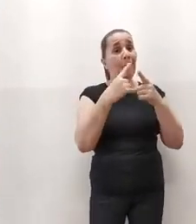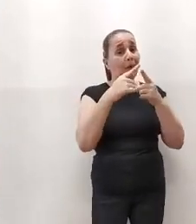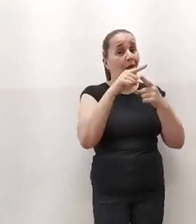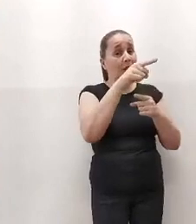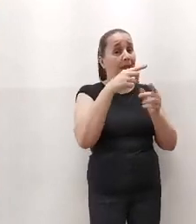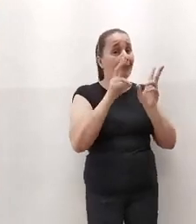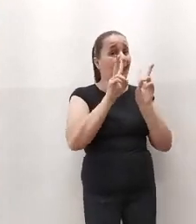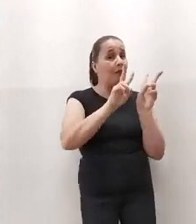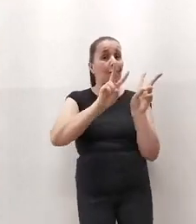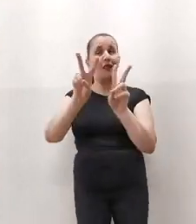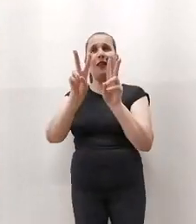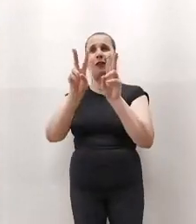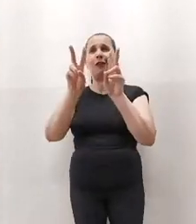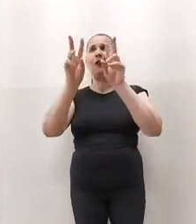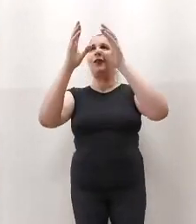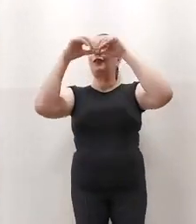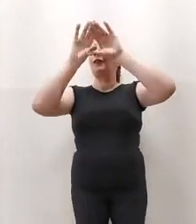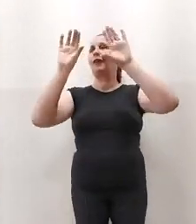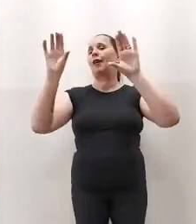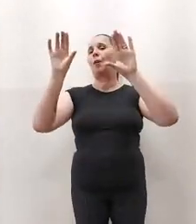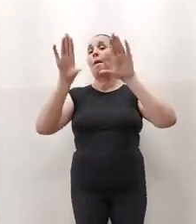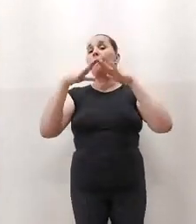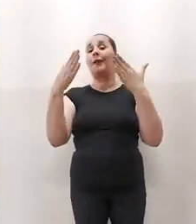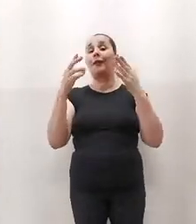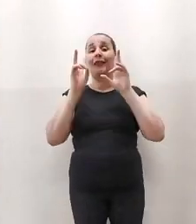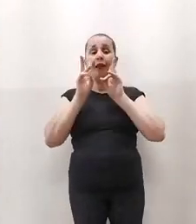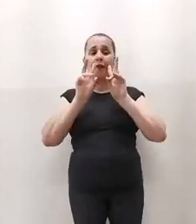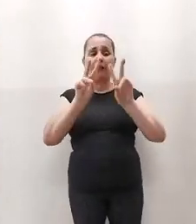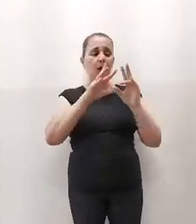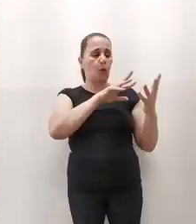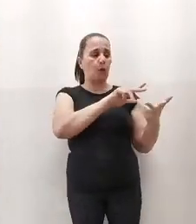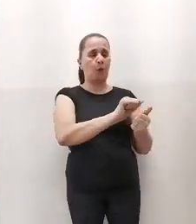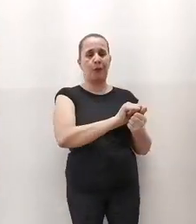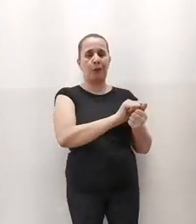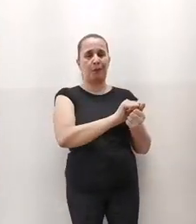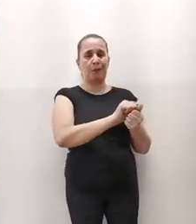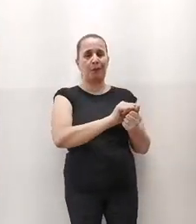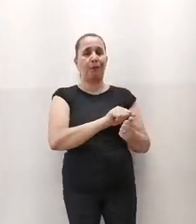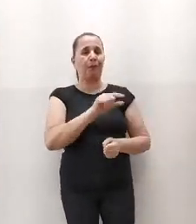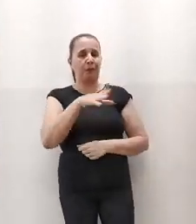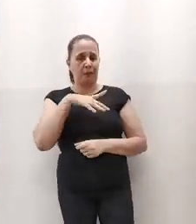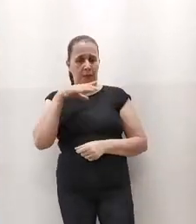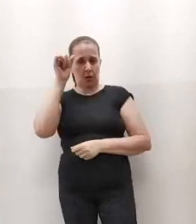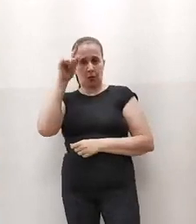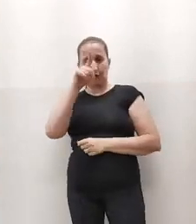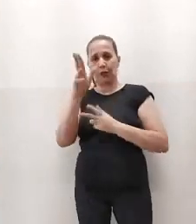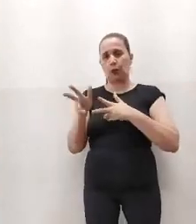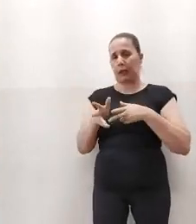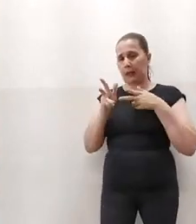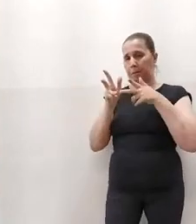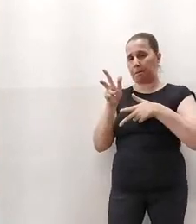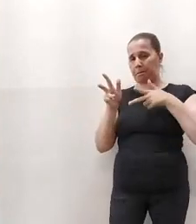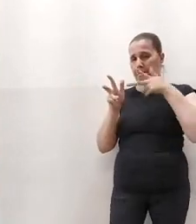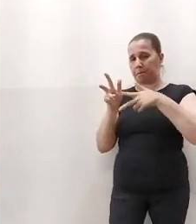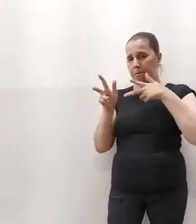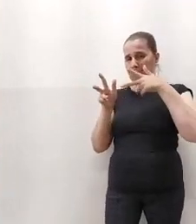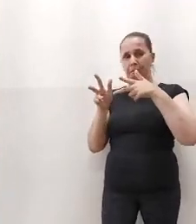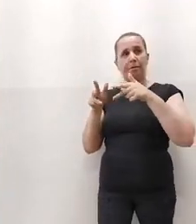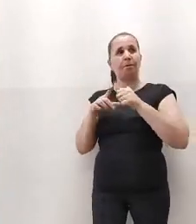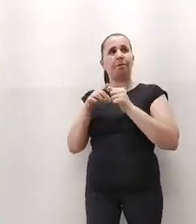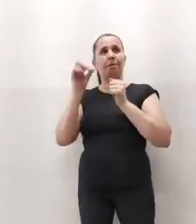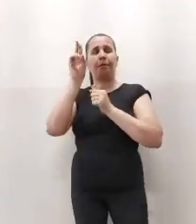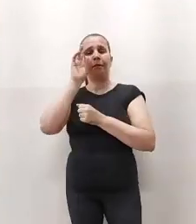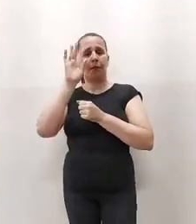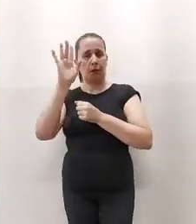seguindo a visão celestial, mas uma visão terrena. Imagine que você está num trem. Vamos imaginar aqui, irmão, estamos